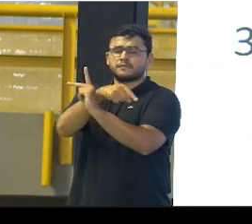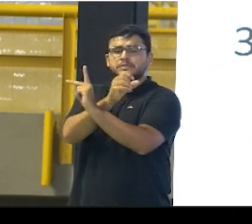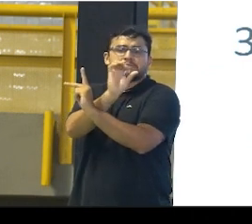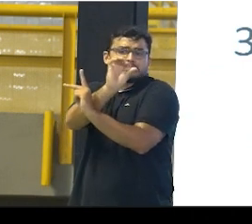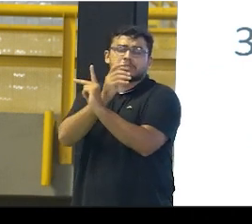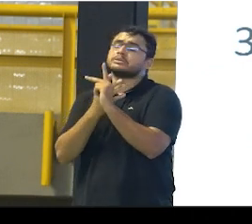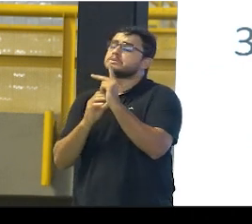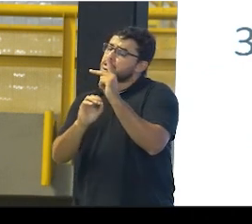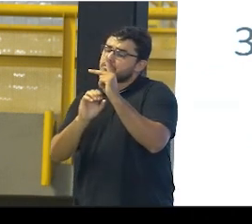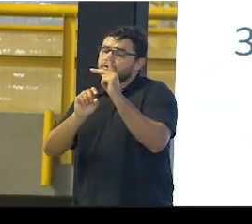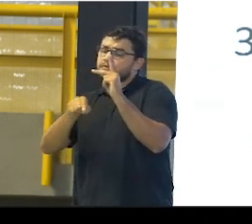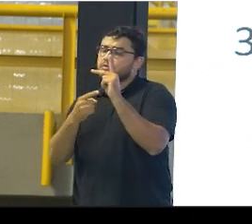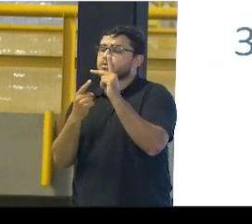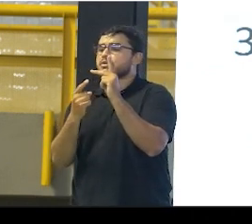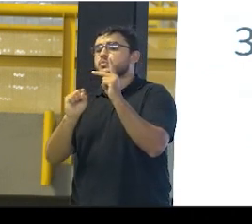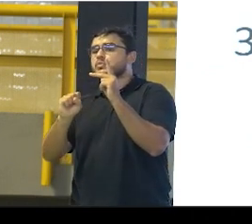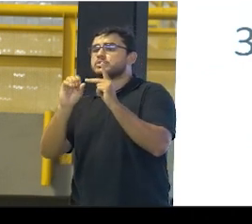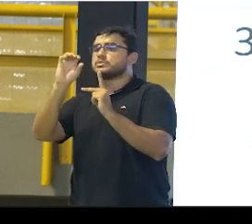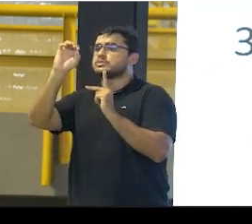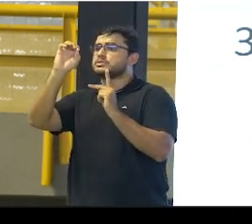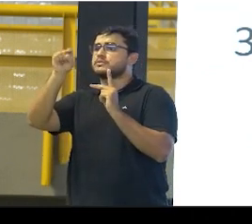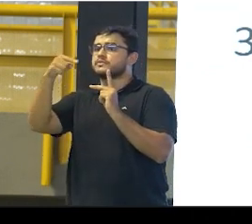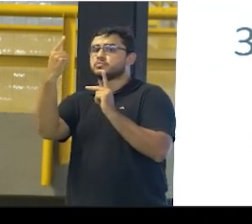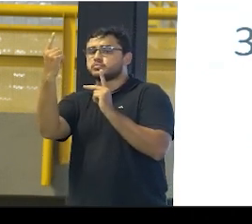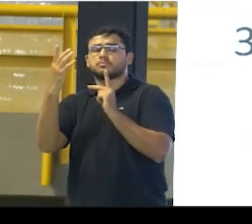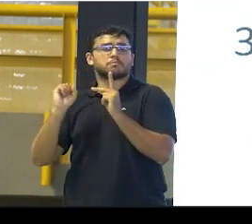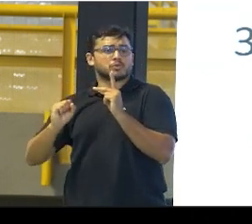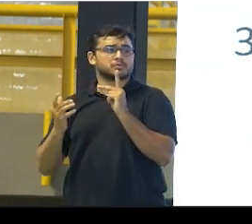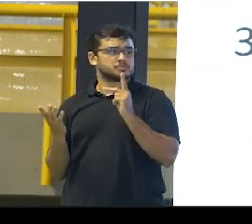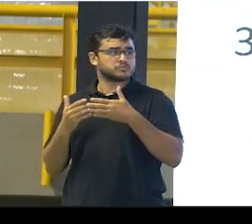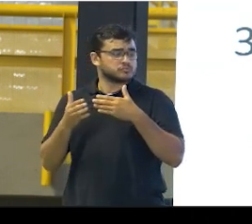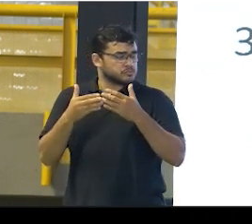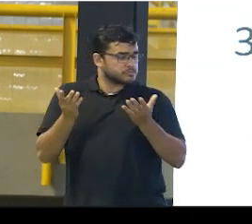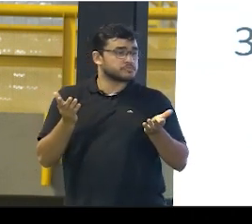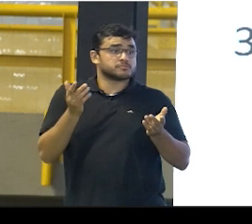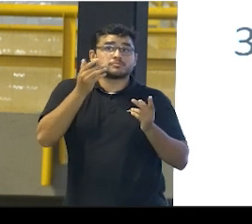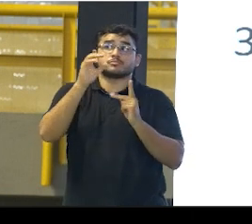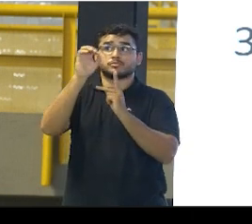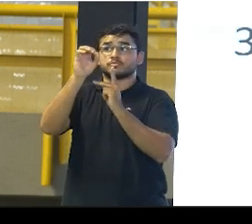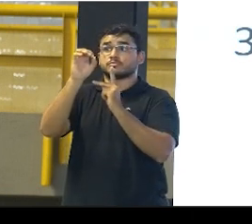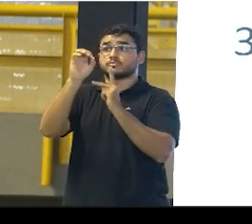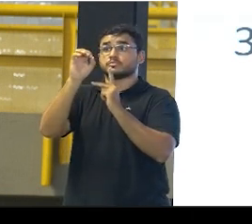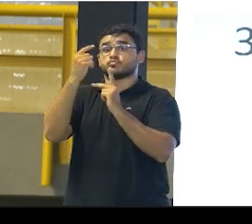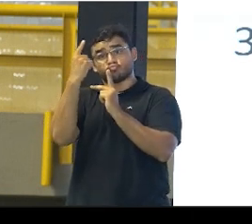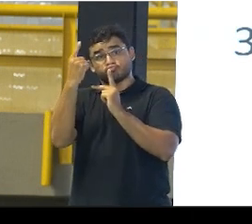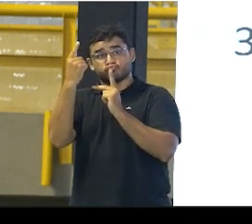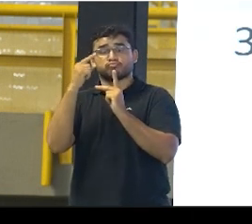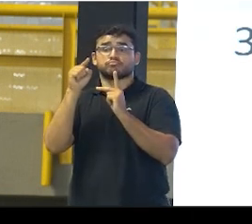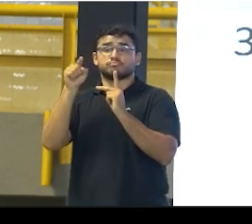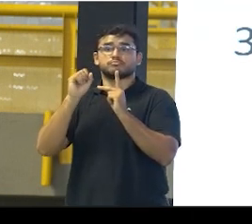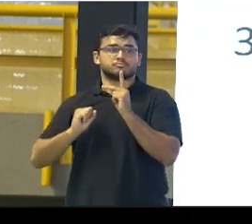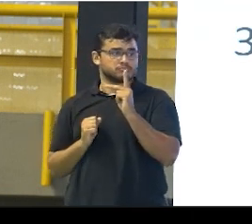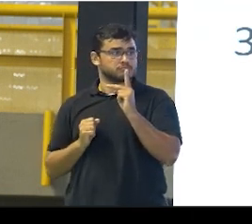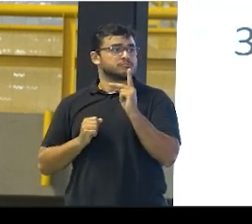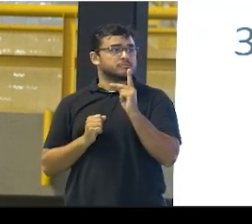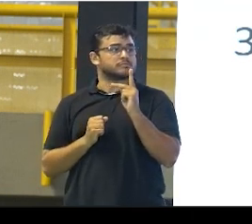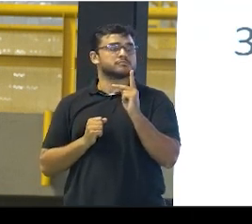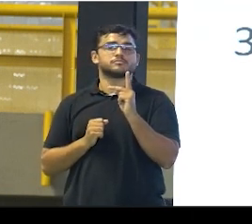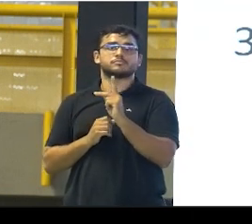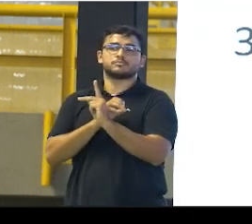até uma fração. 3 sétimos, 4 sétimos, 5 sétimos. Pode ser um